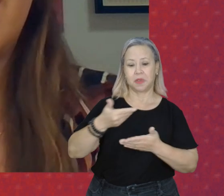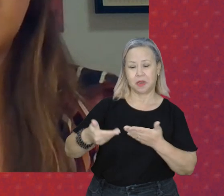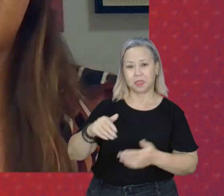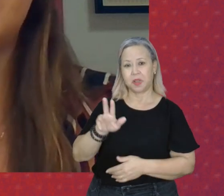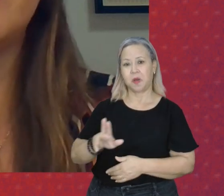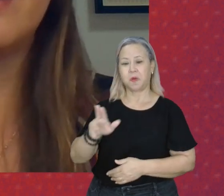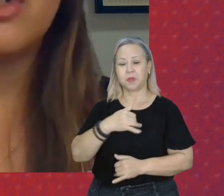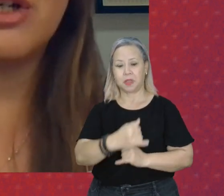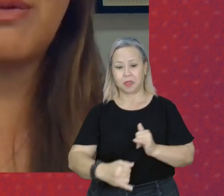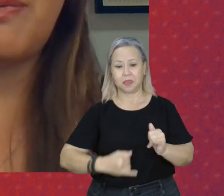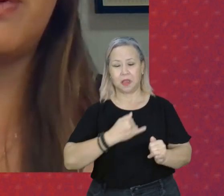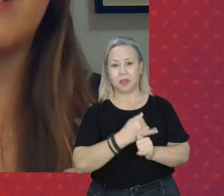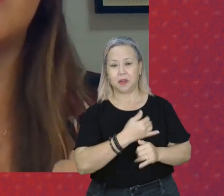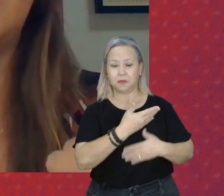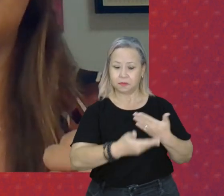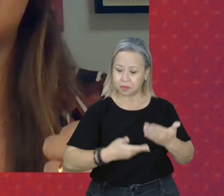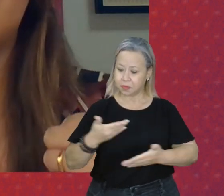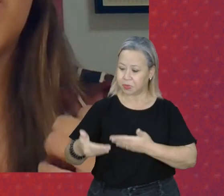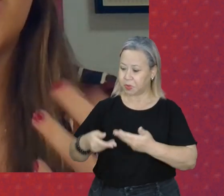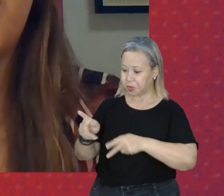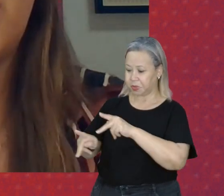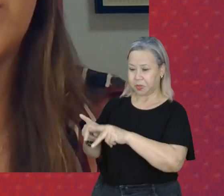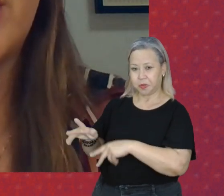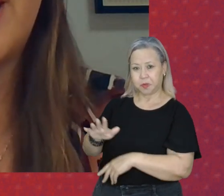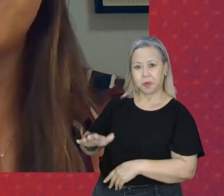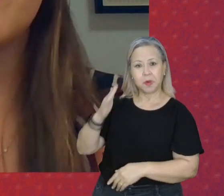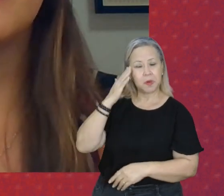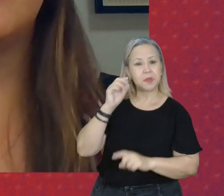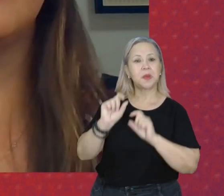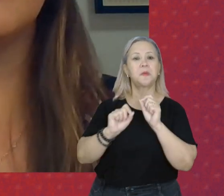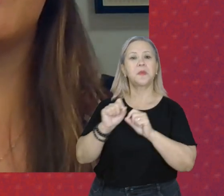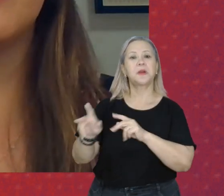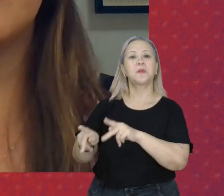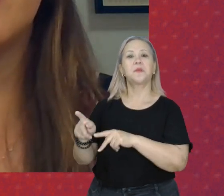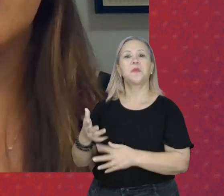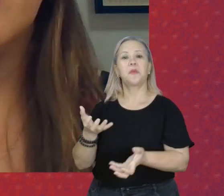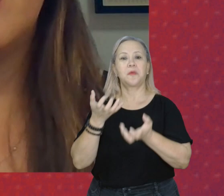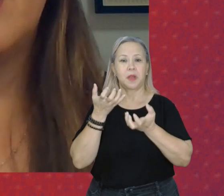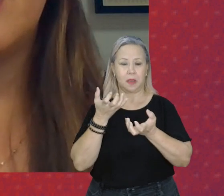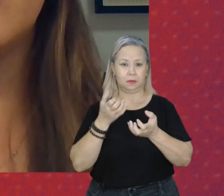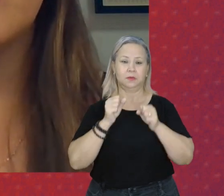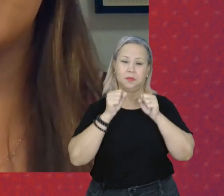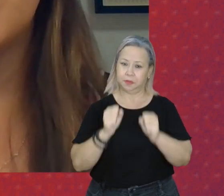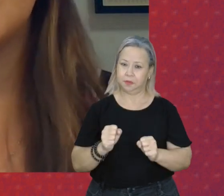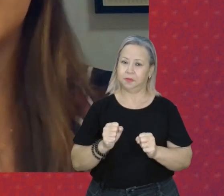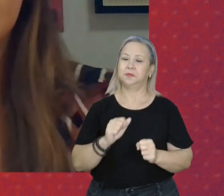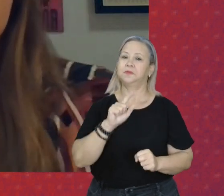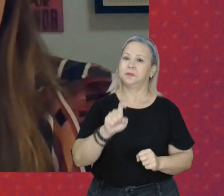a internet para interagir com a população, para saber o que o povo quer, e isso pode ser